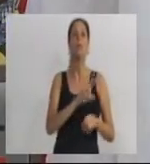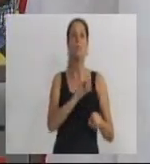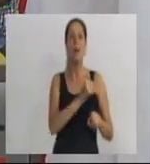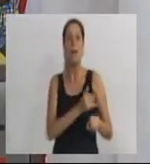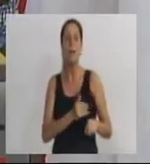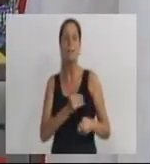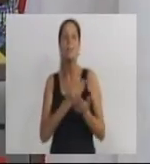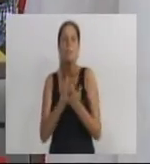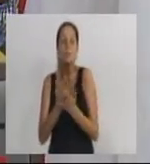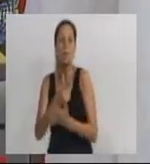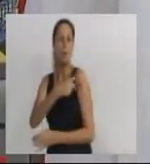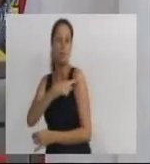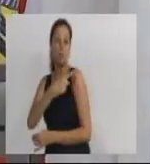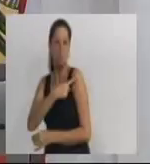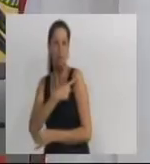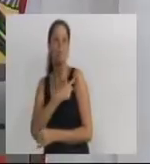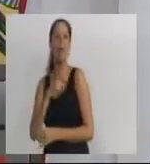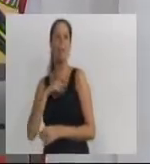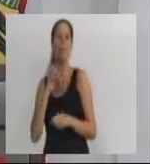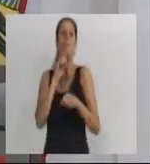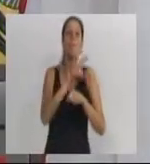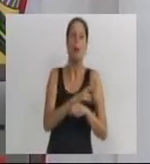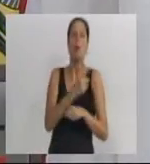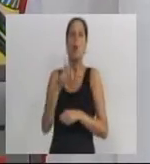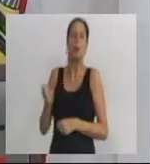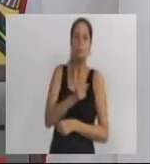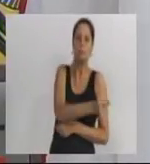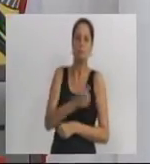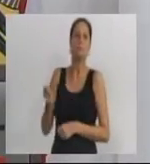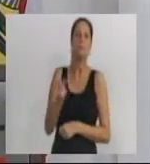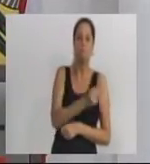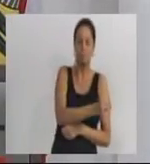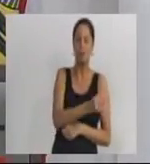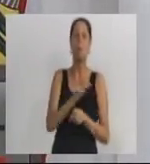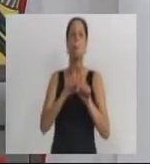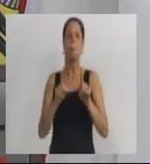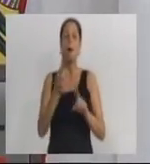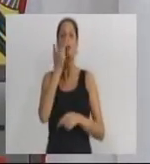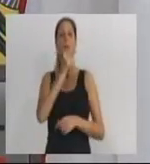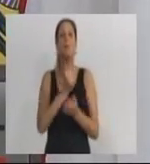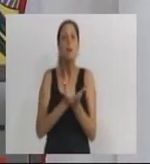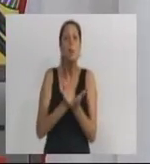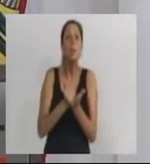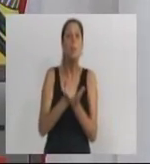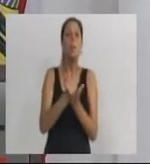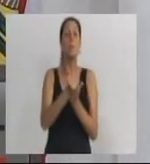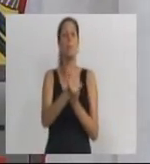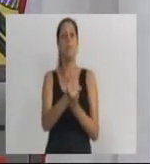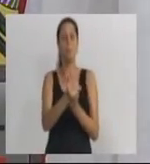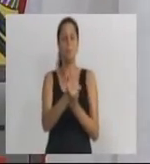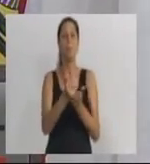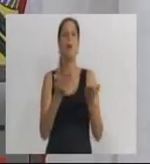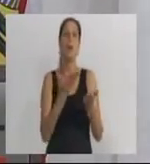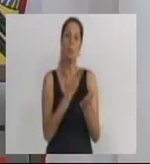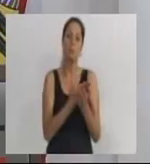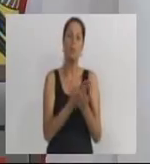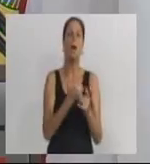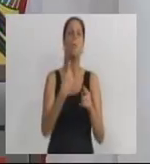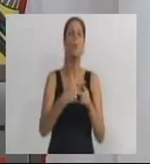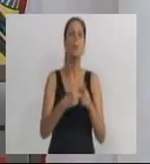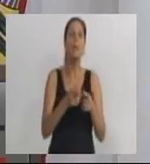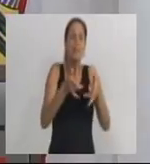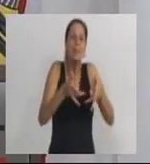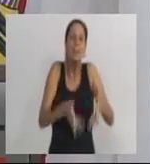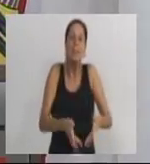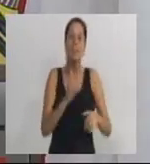aconteceu. As crianças saíram, entraram na idade que agora foi antecipada e foram para a escola. Aí